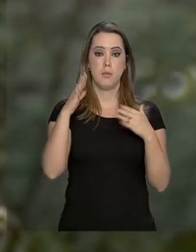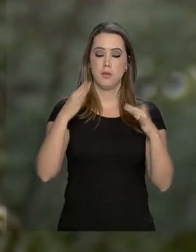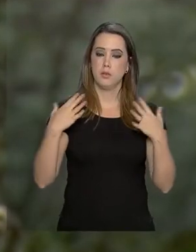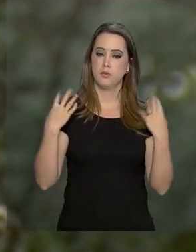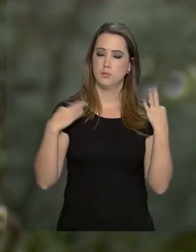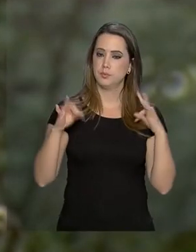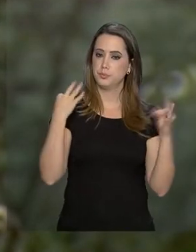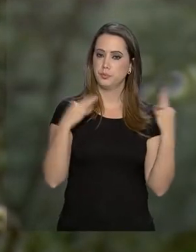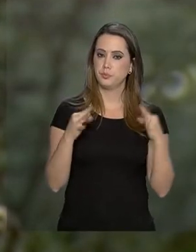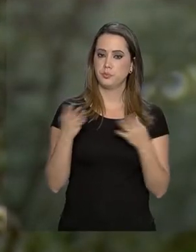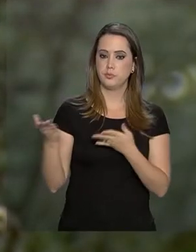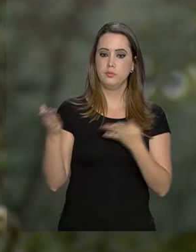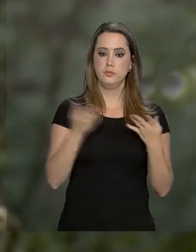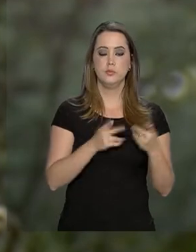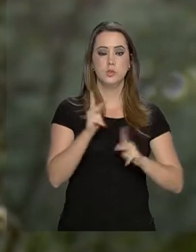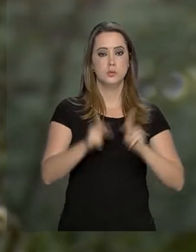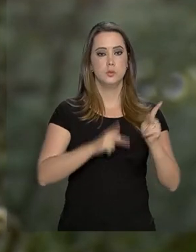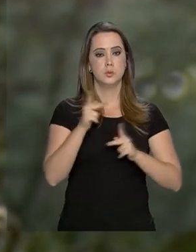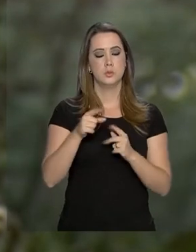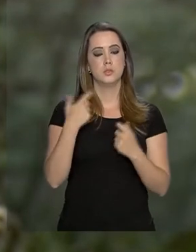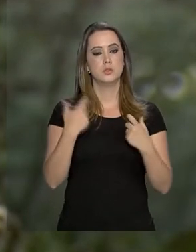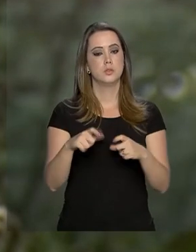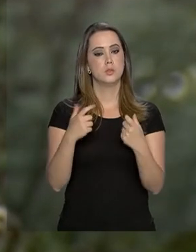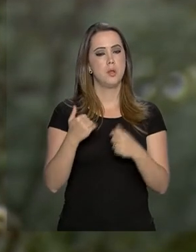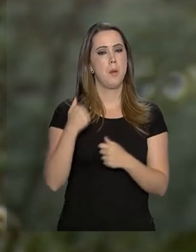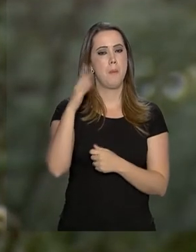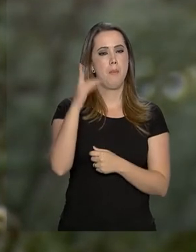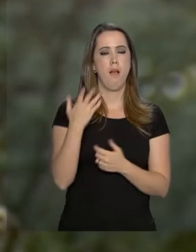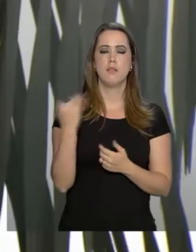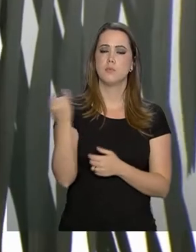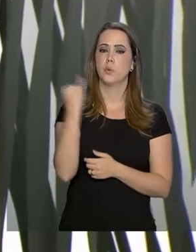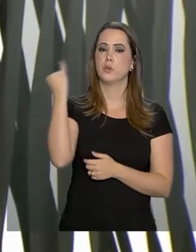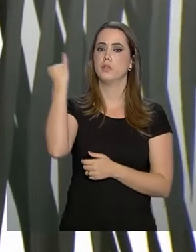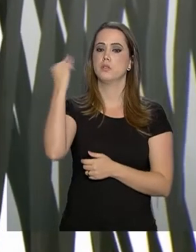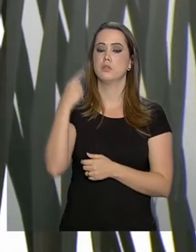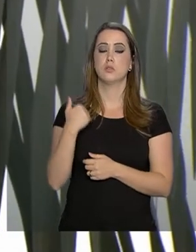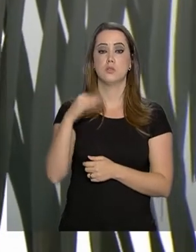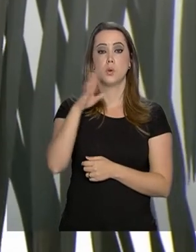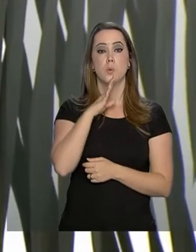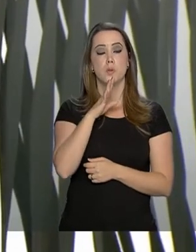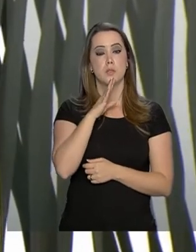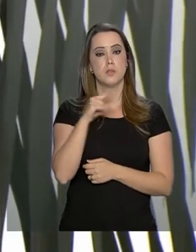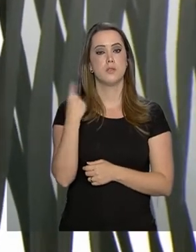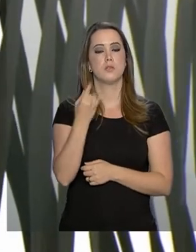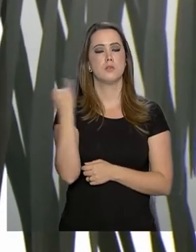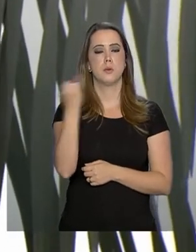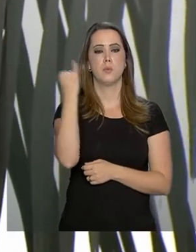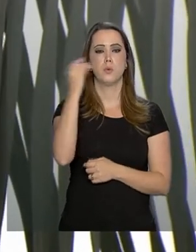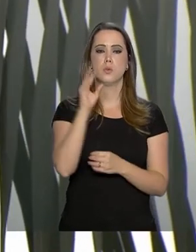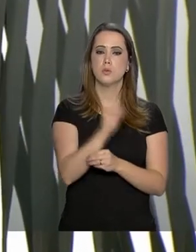população para o local que faz com que seja mais valorizado seja reconhecida a importância da conservação